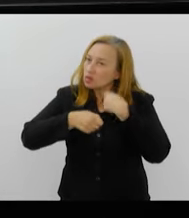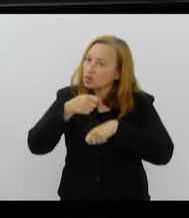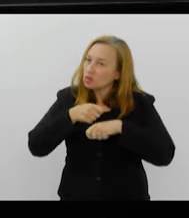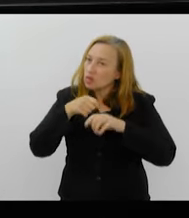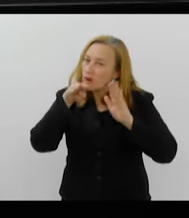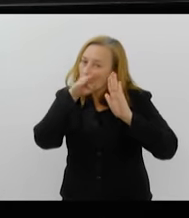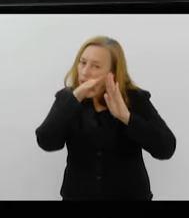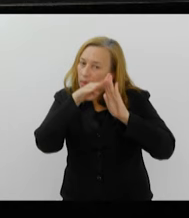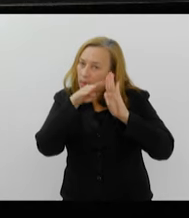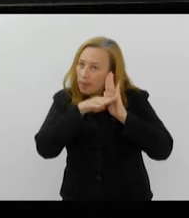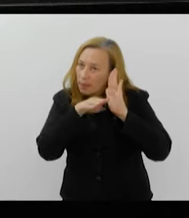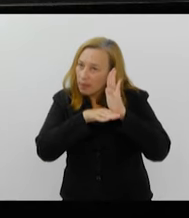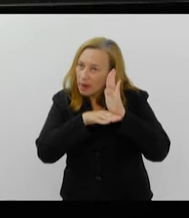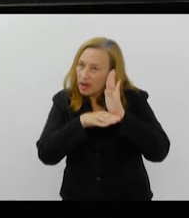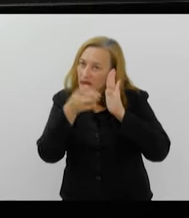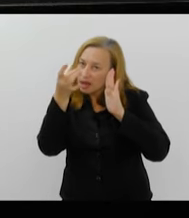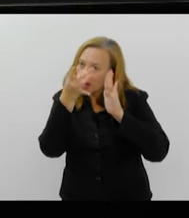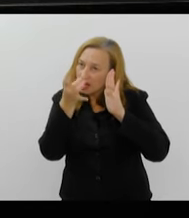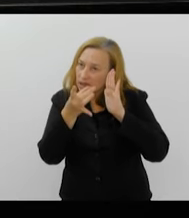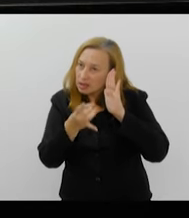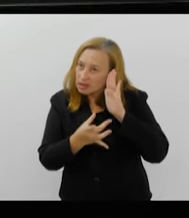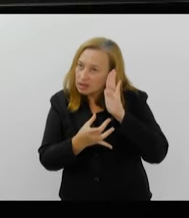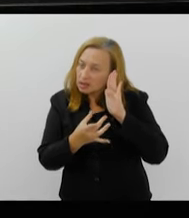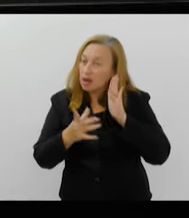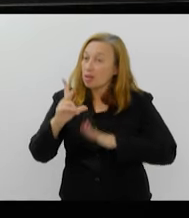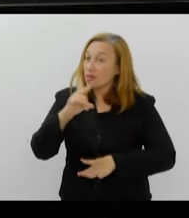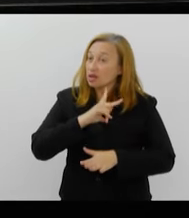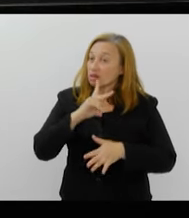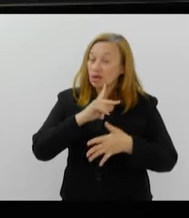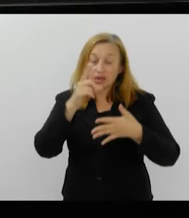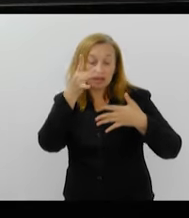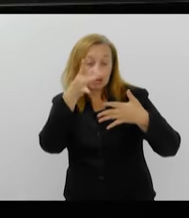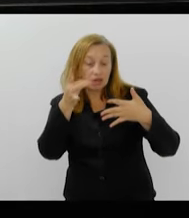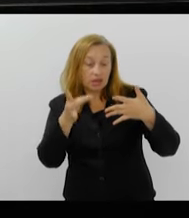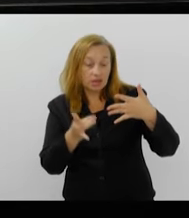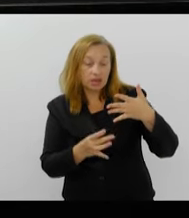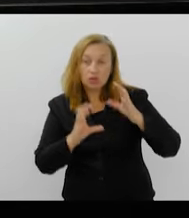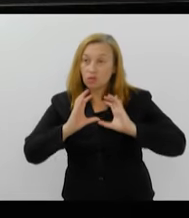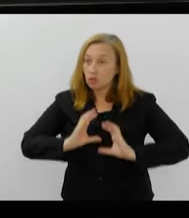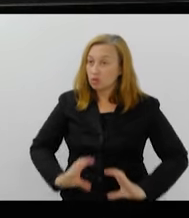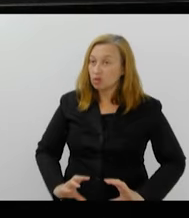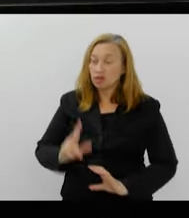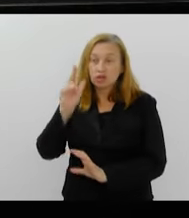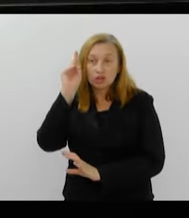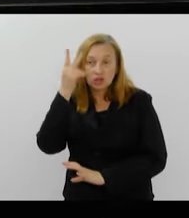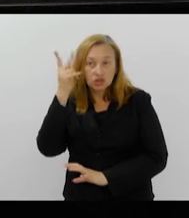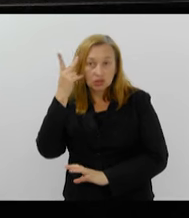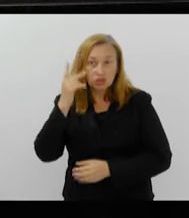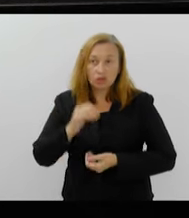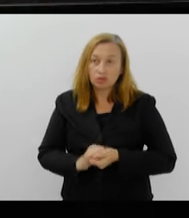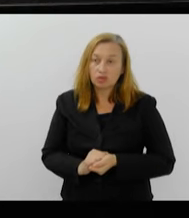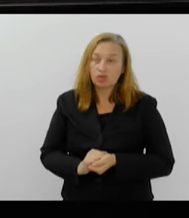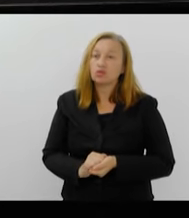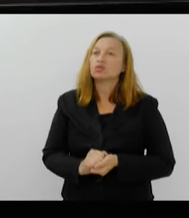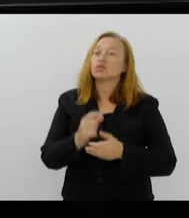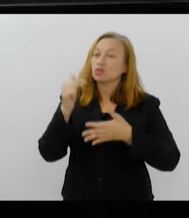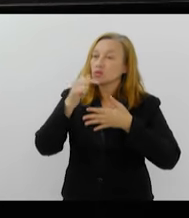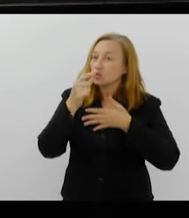cada rubrica, em função de suas particularidades e comportamento histórico do ingresso desses